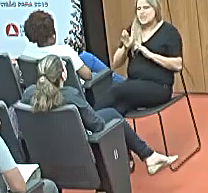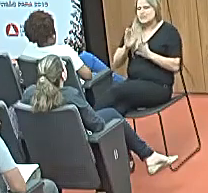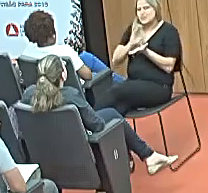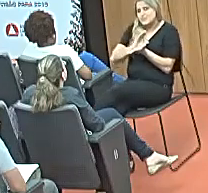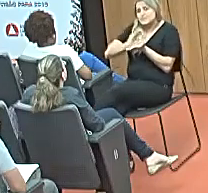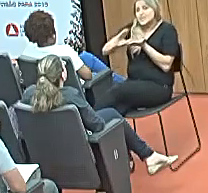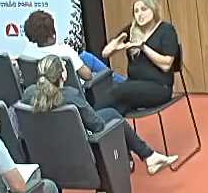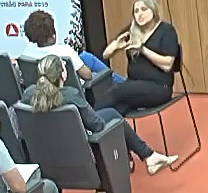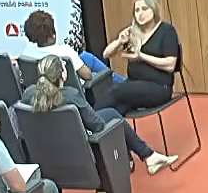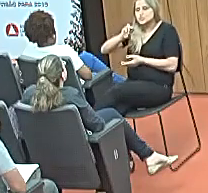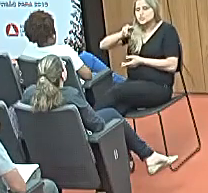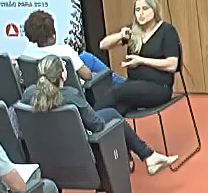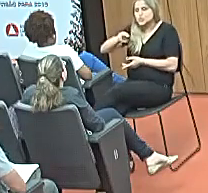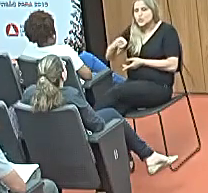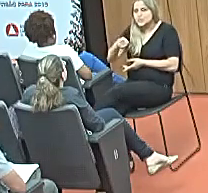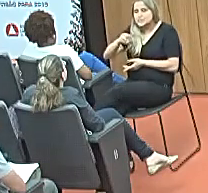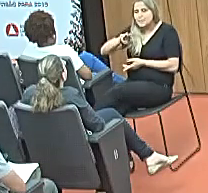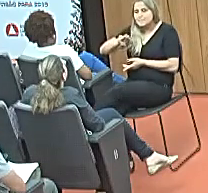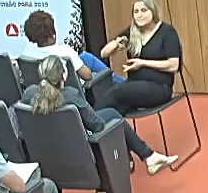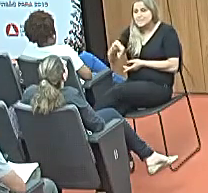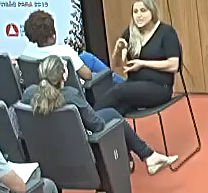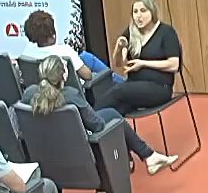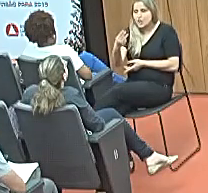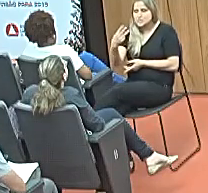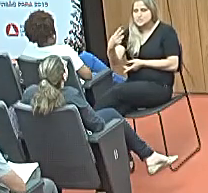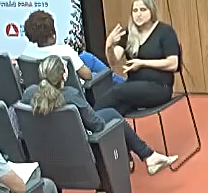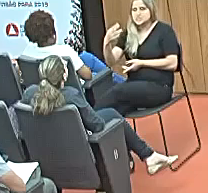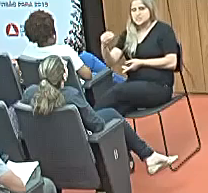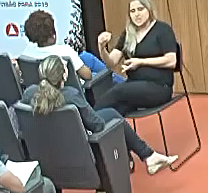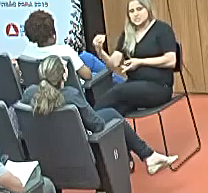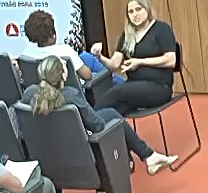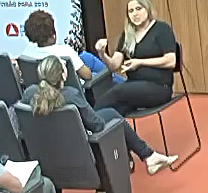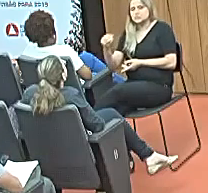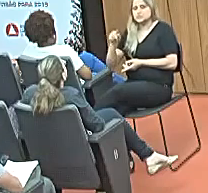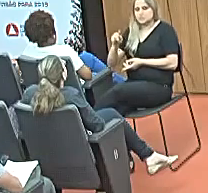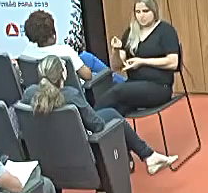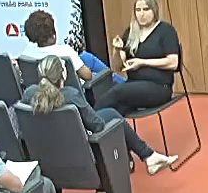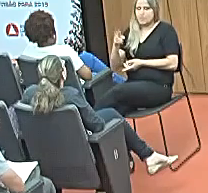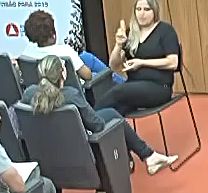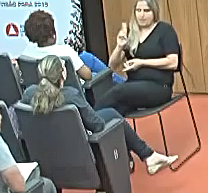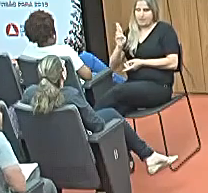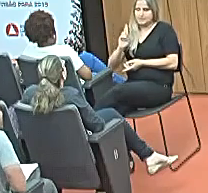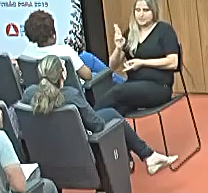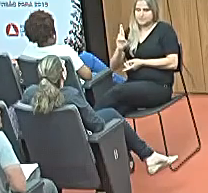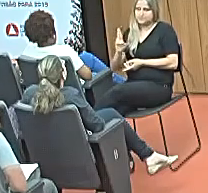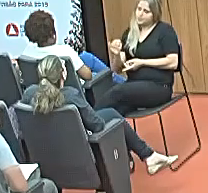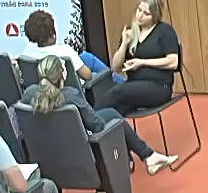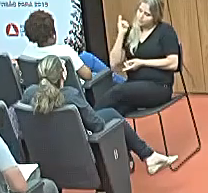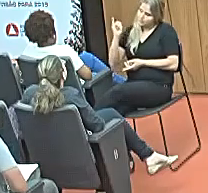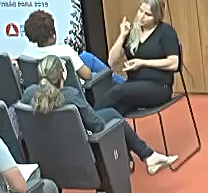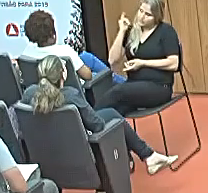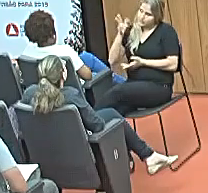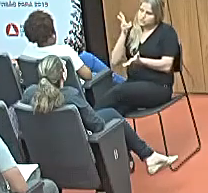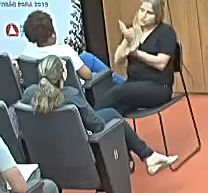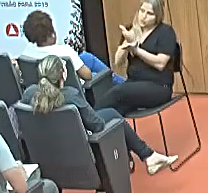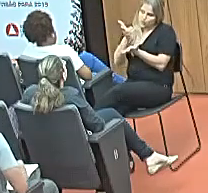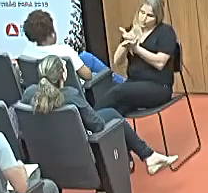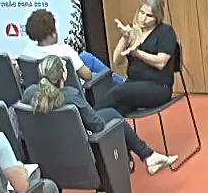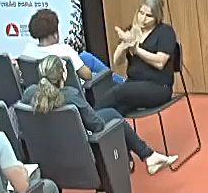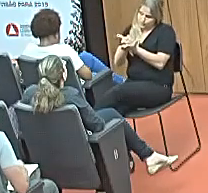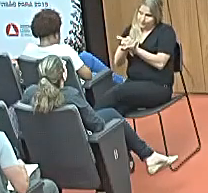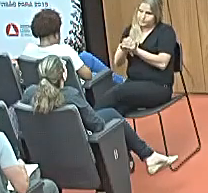na licitação dois milhões e trezentos mil reais na construção desse plano de mobilidade estão extremamente importante a sua conta a sua